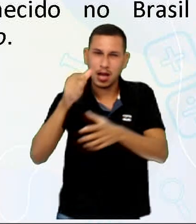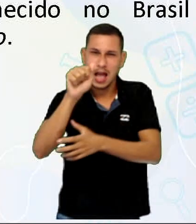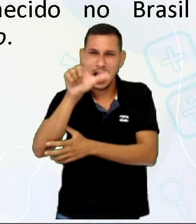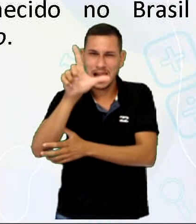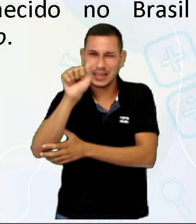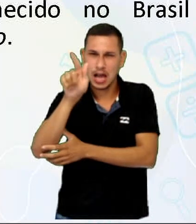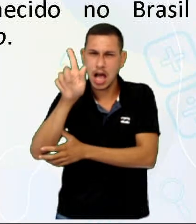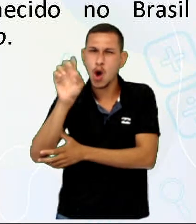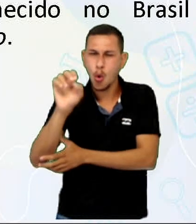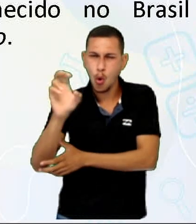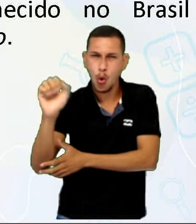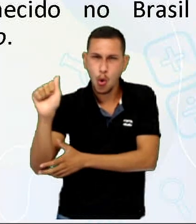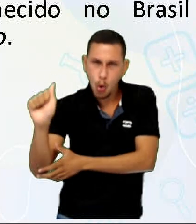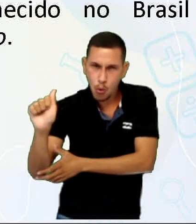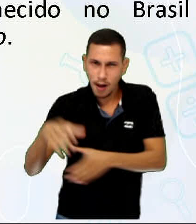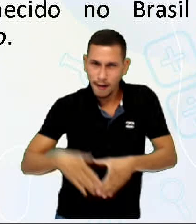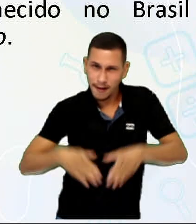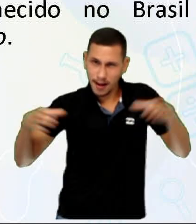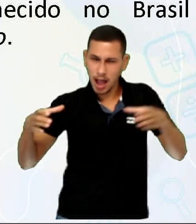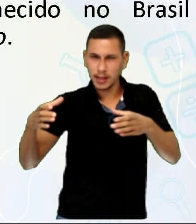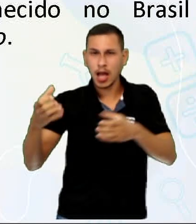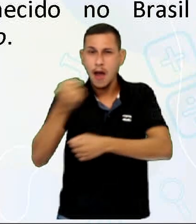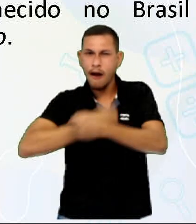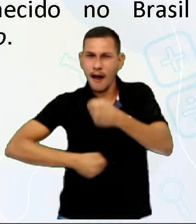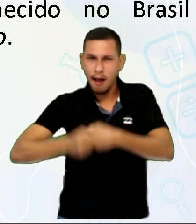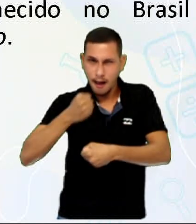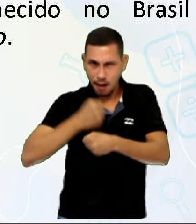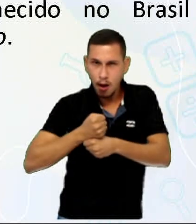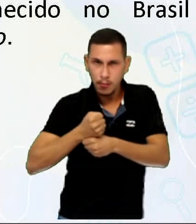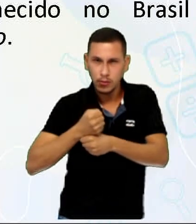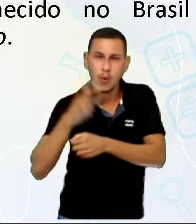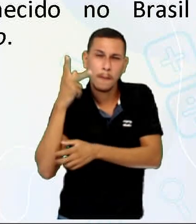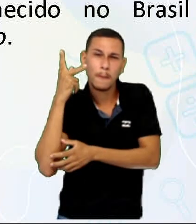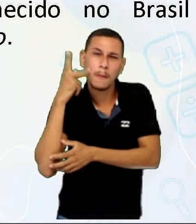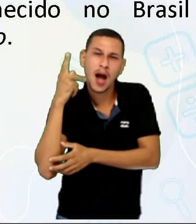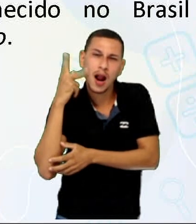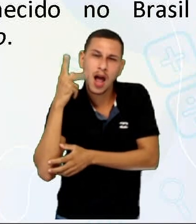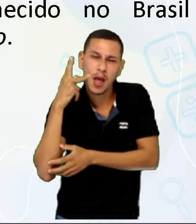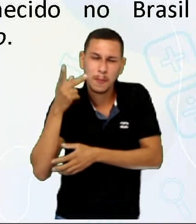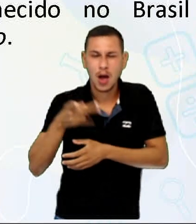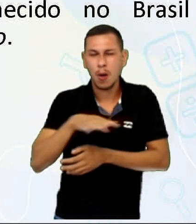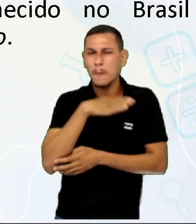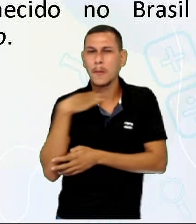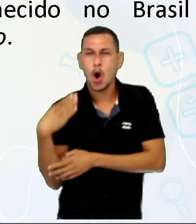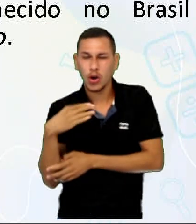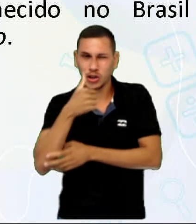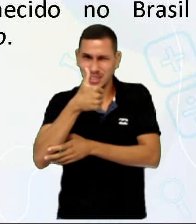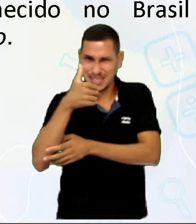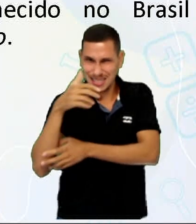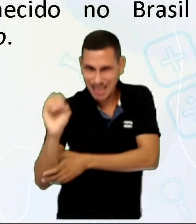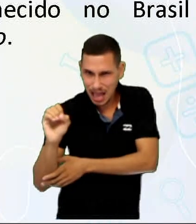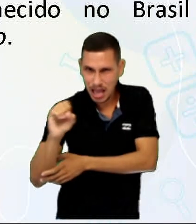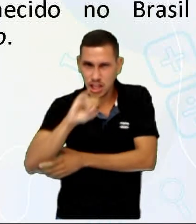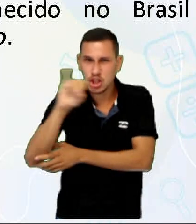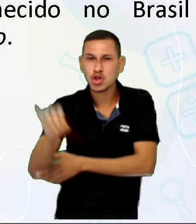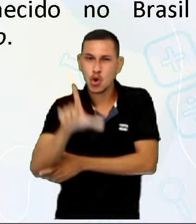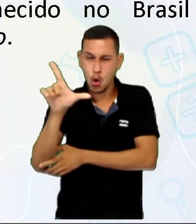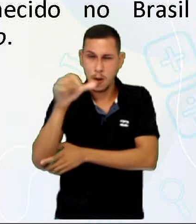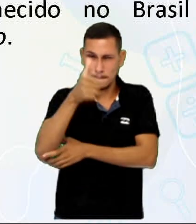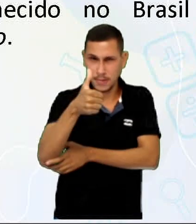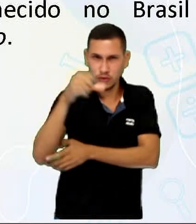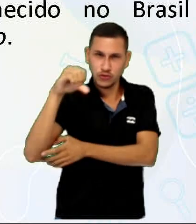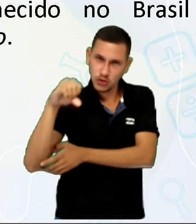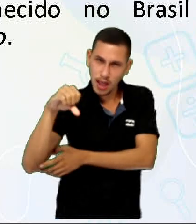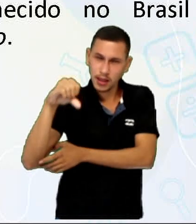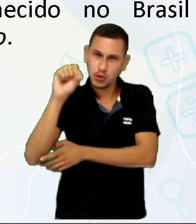de 1919, no estado da Paraíba, e falecido em 10 de julho de 1982,